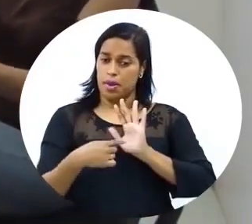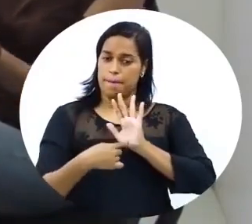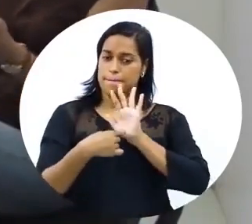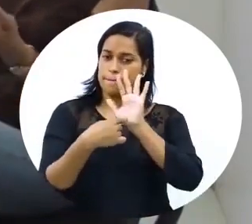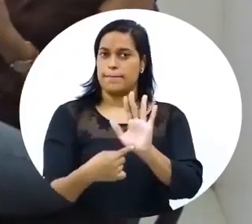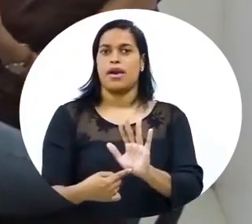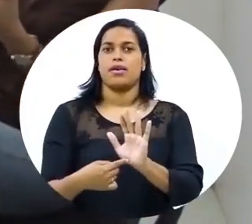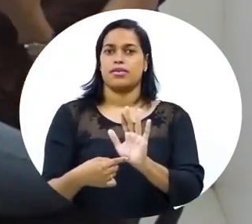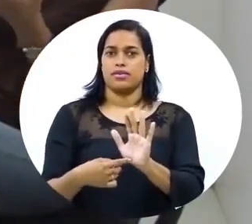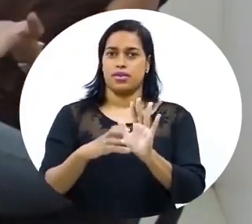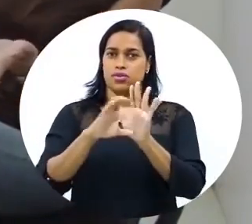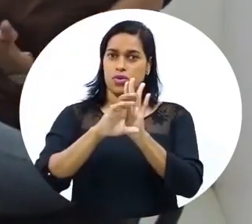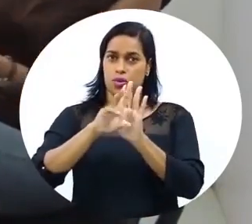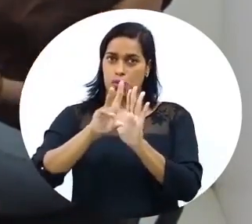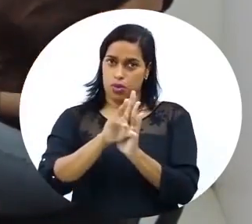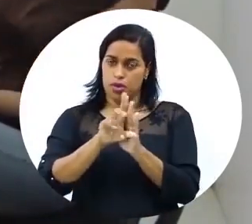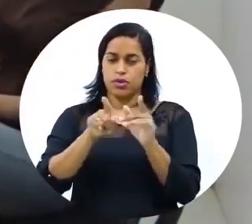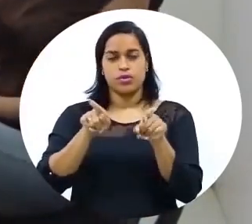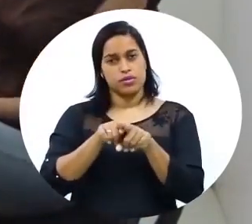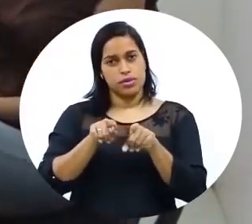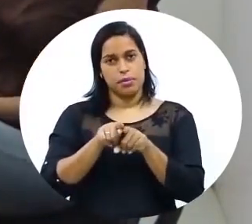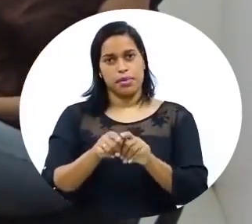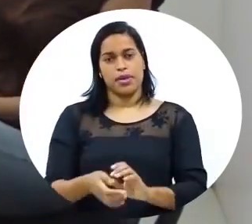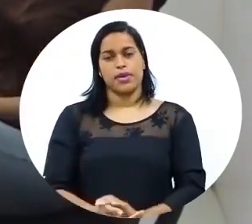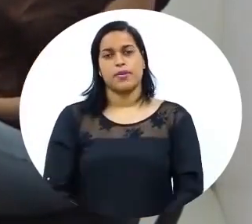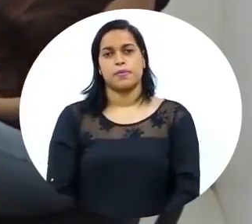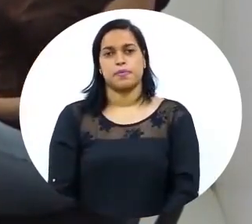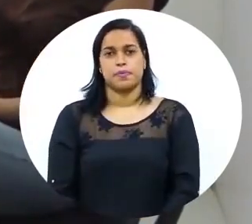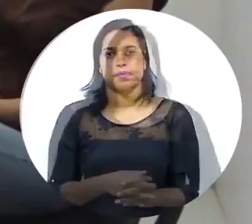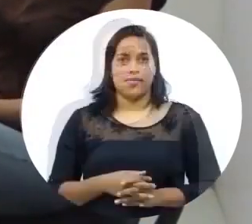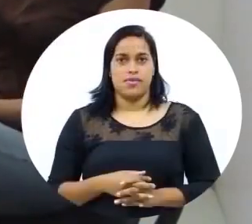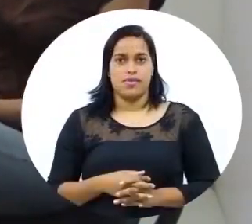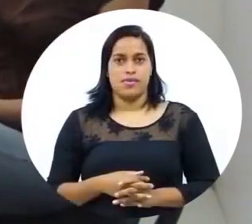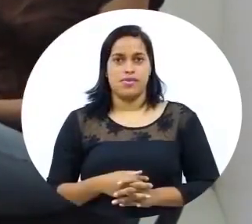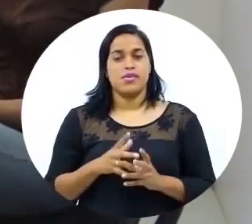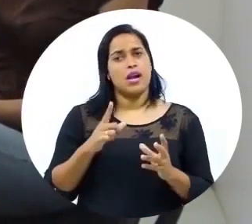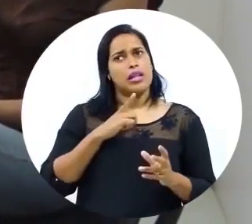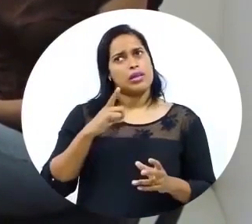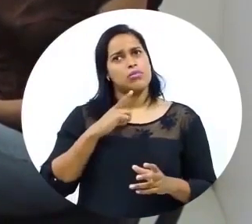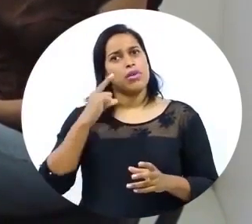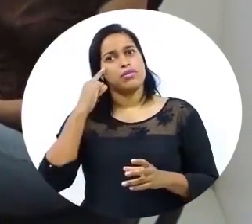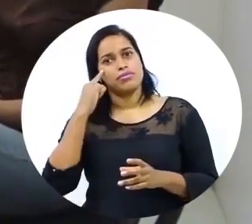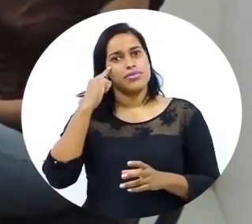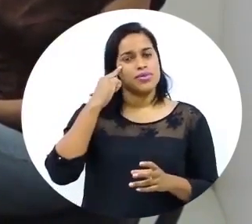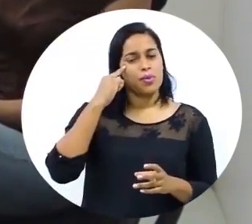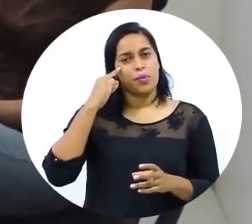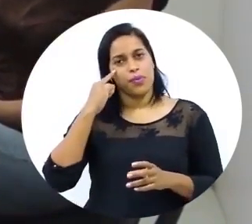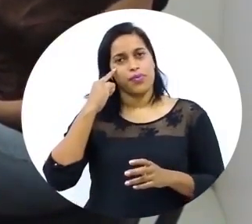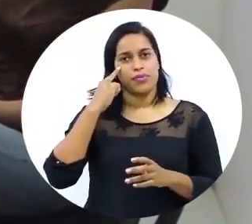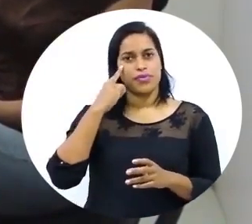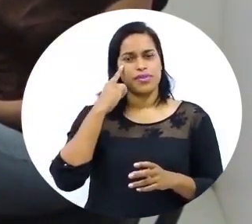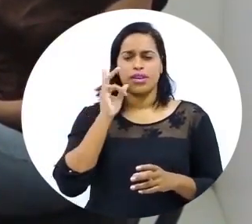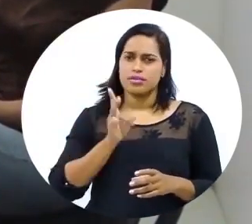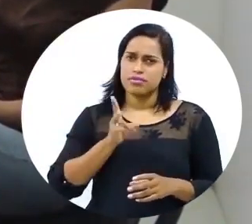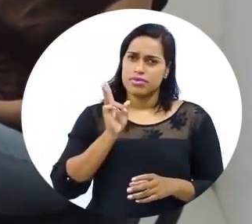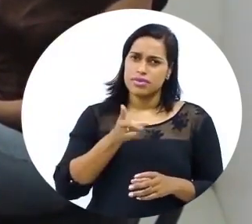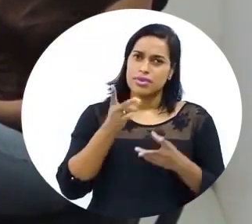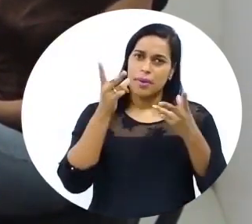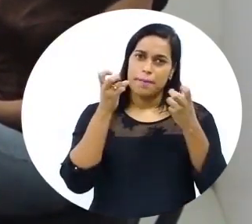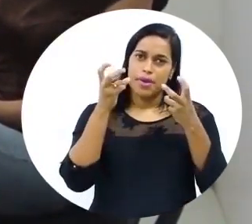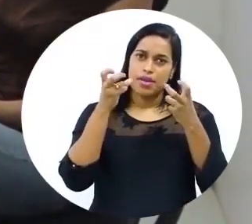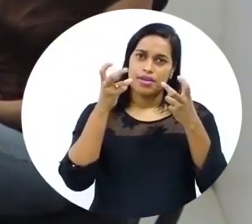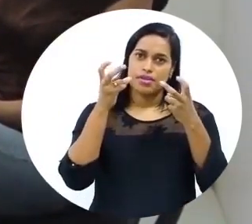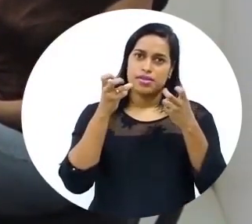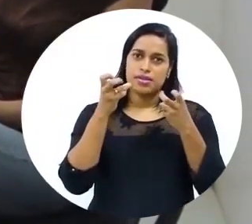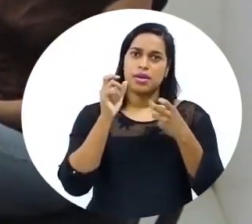né? O currículo dele vai ser já a marca dele, o projeto dele. Há uma dúvida que a gente sempre recebe, inclusive